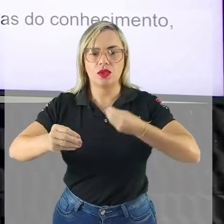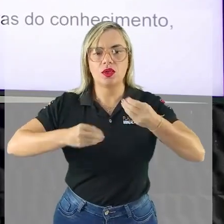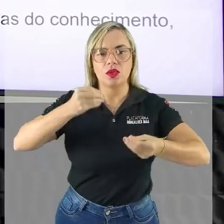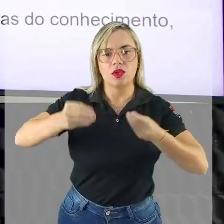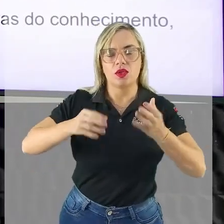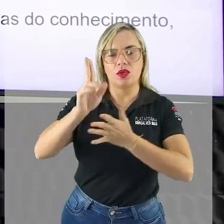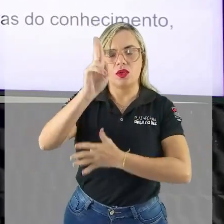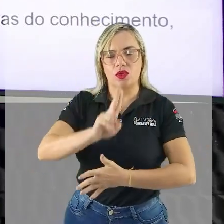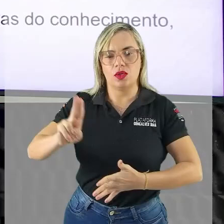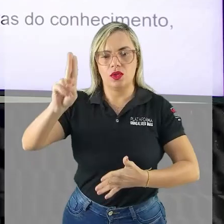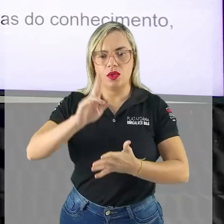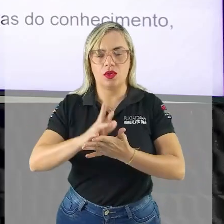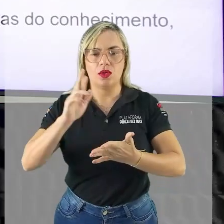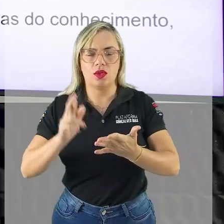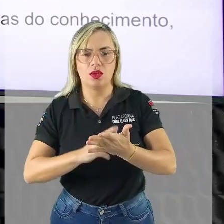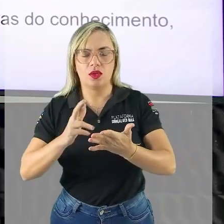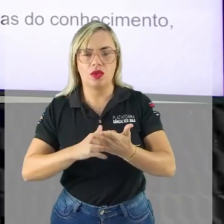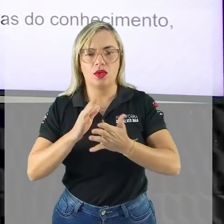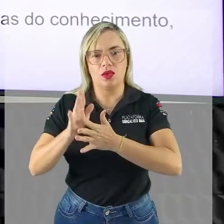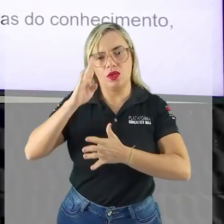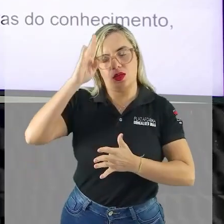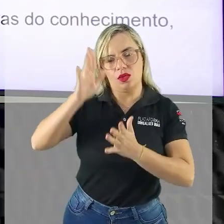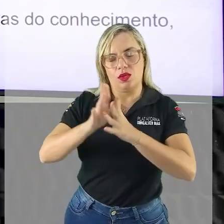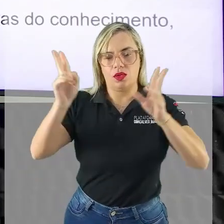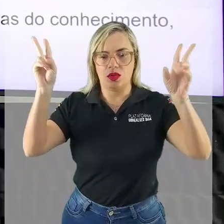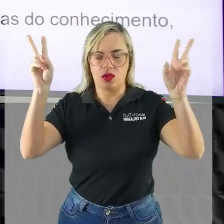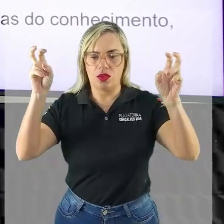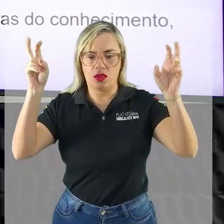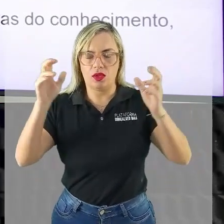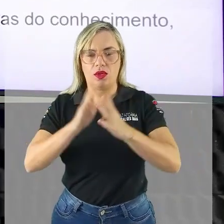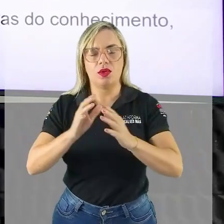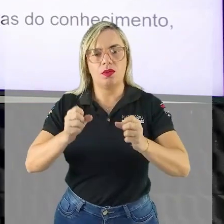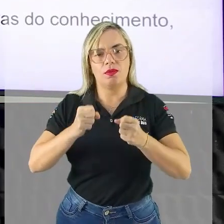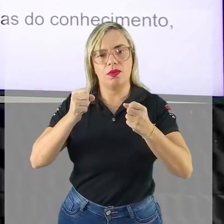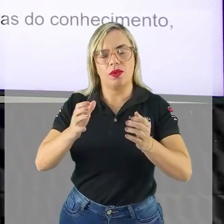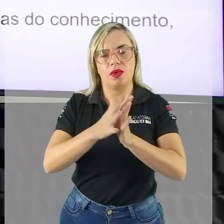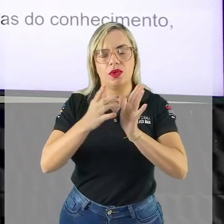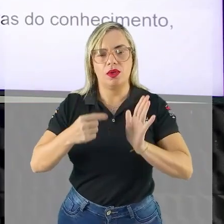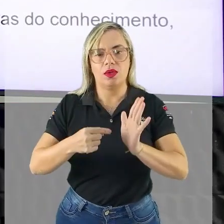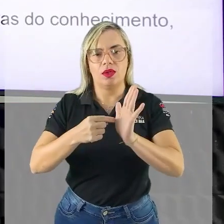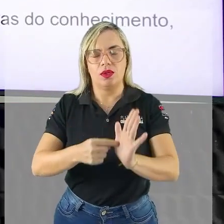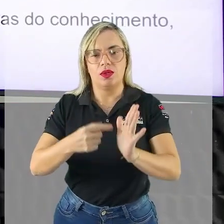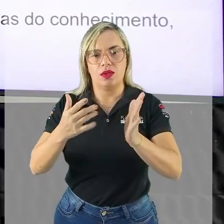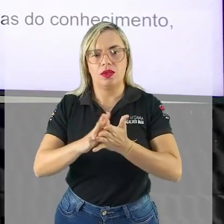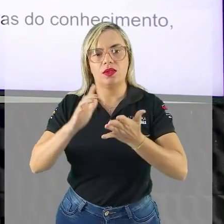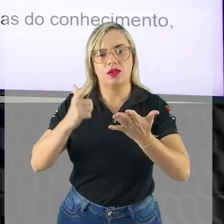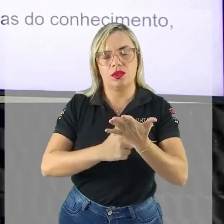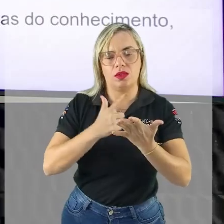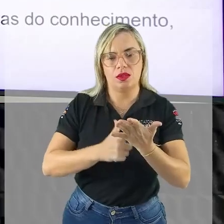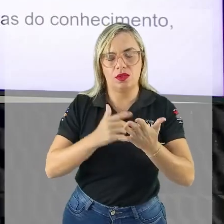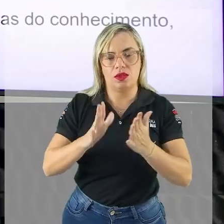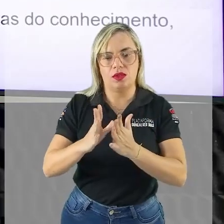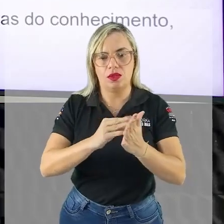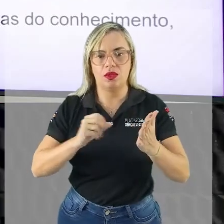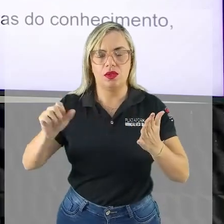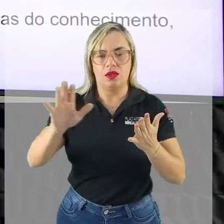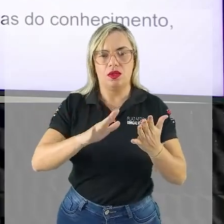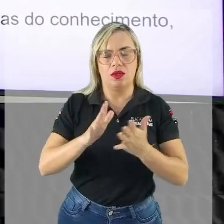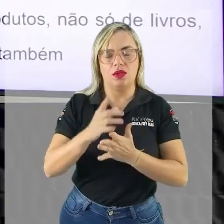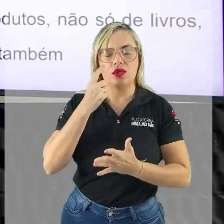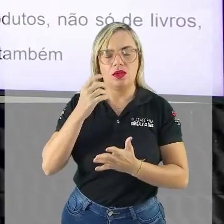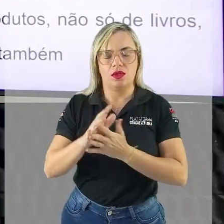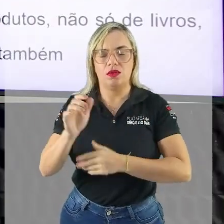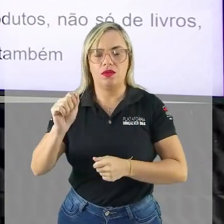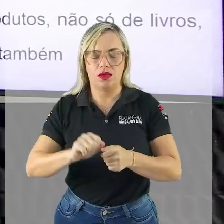utilizar na redação, os principais temas que podem surgir desses livros. Então, é interessante que você faça a intertextualidade com essas obras,